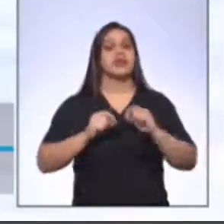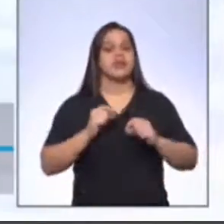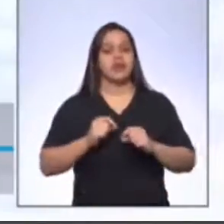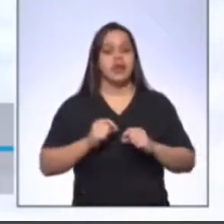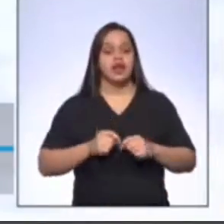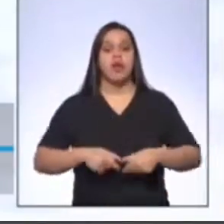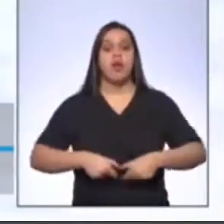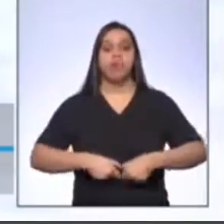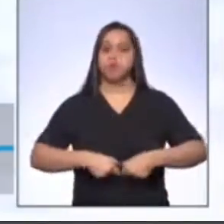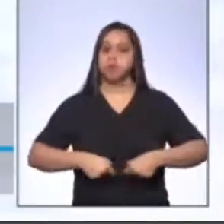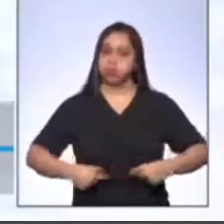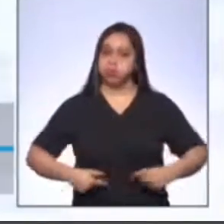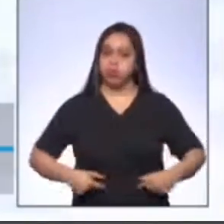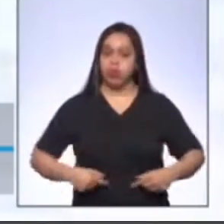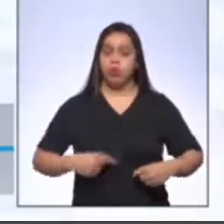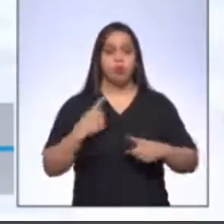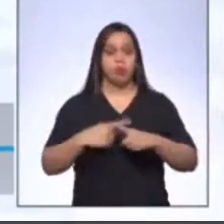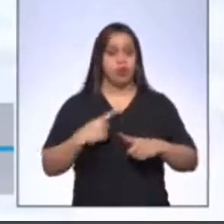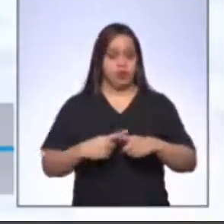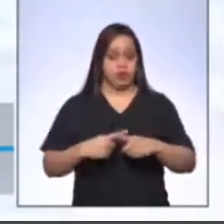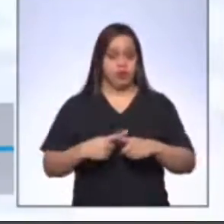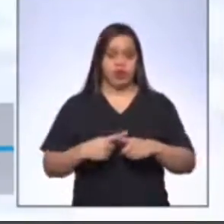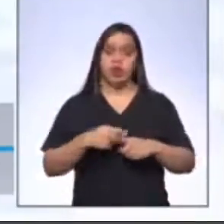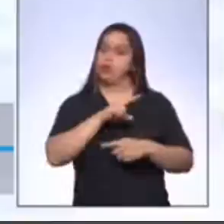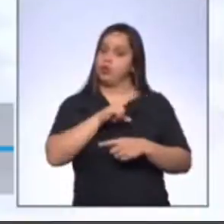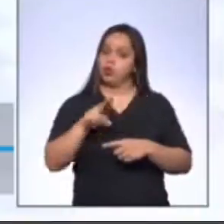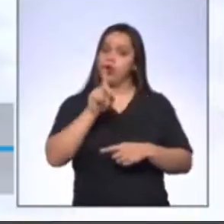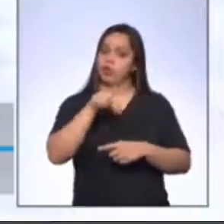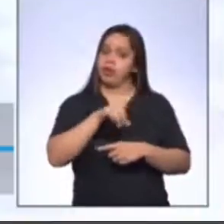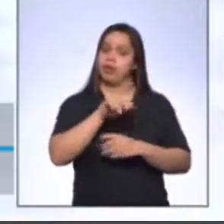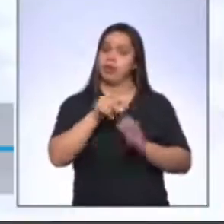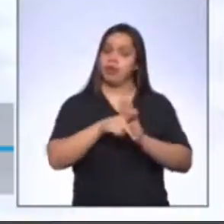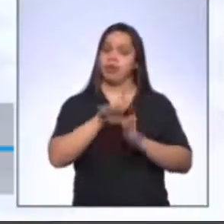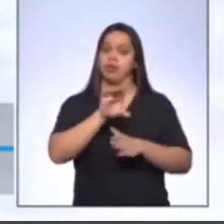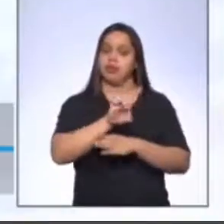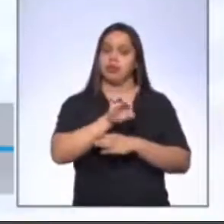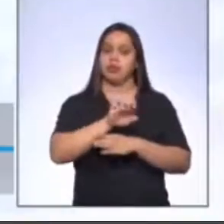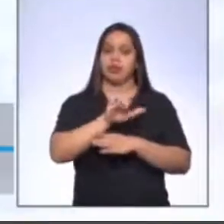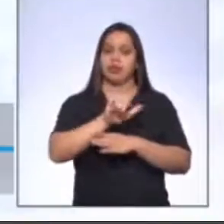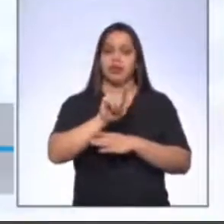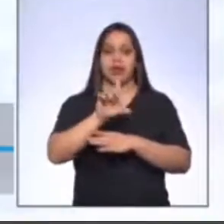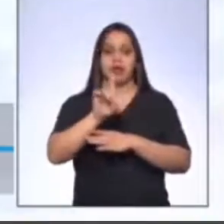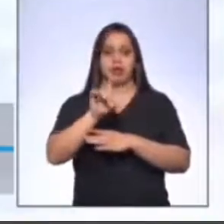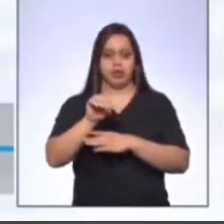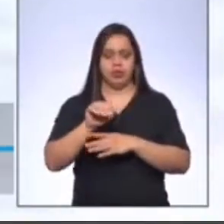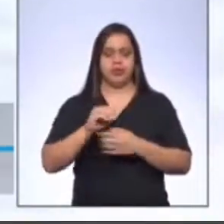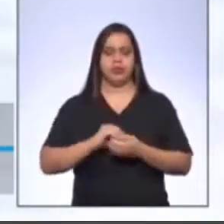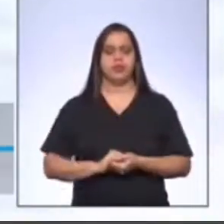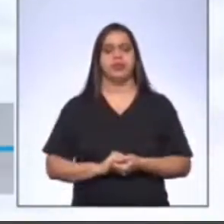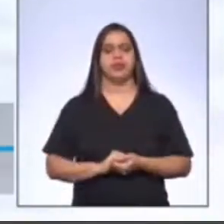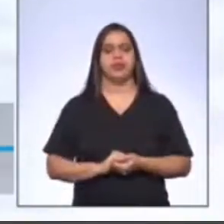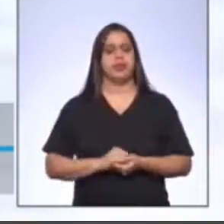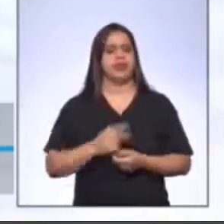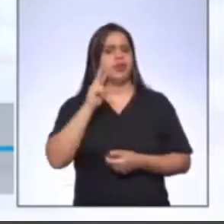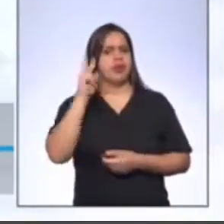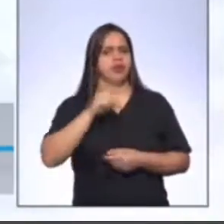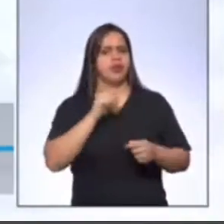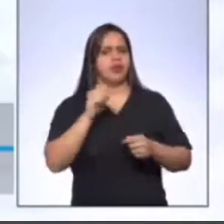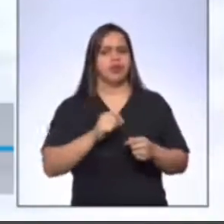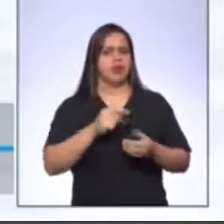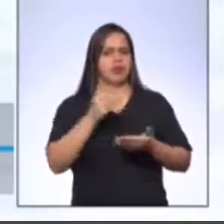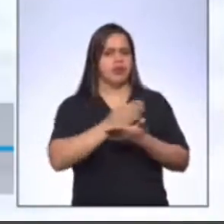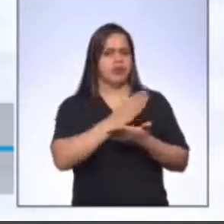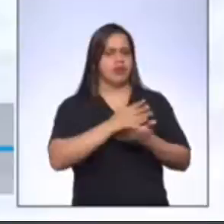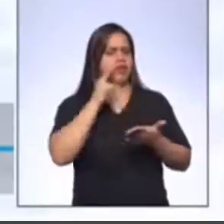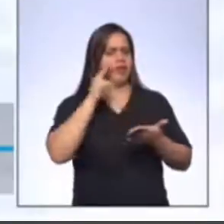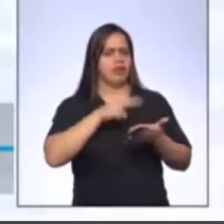fino porque o nome é delgado tá bom então a gente tem que falar o nome né não sai pegar um livro